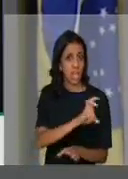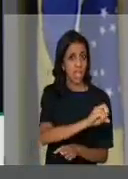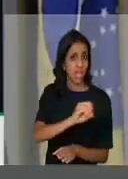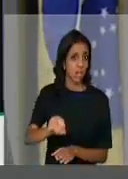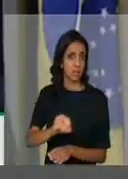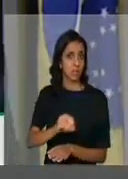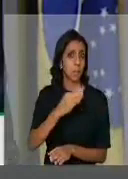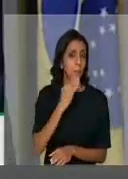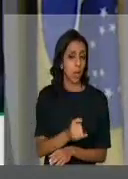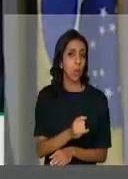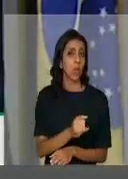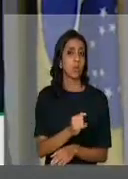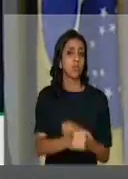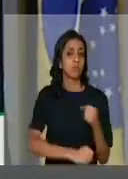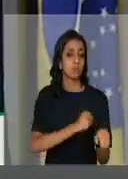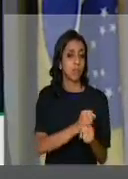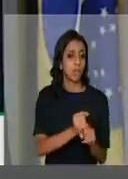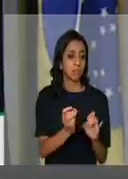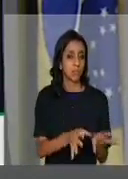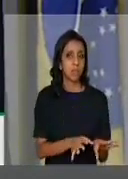por ano de renúncia,